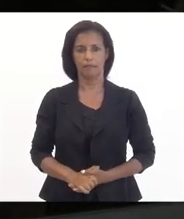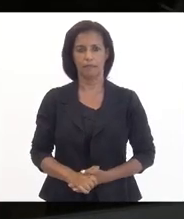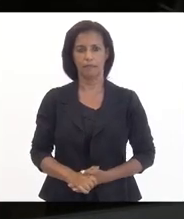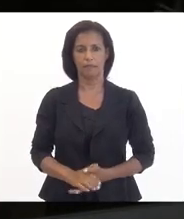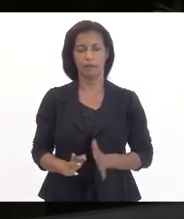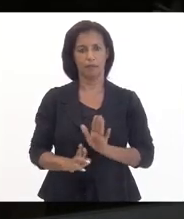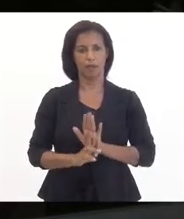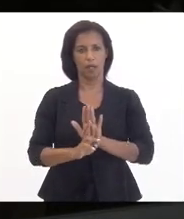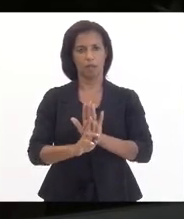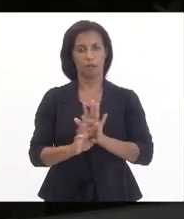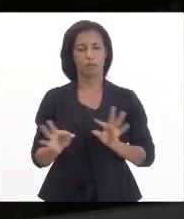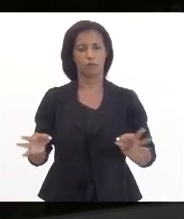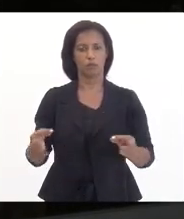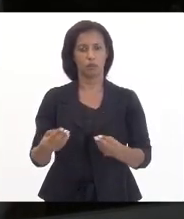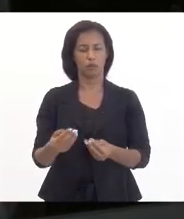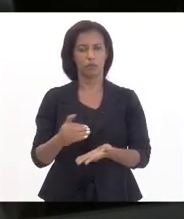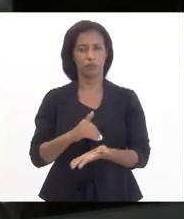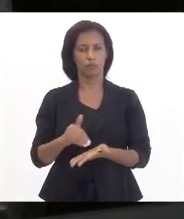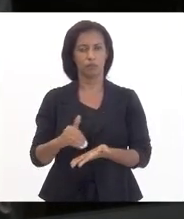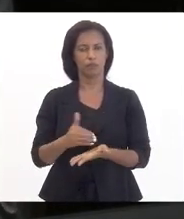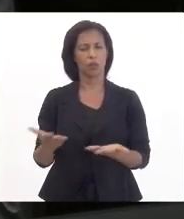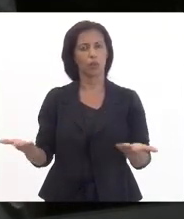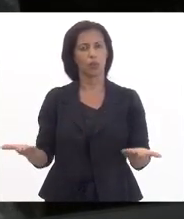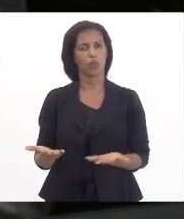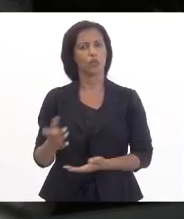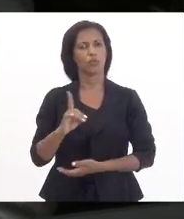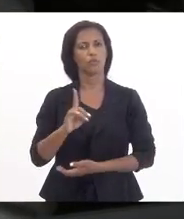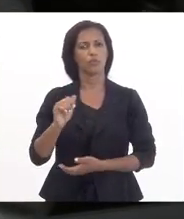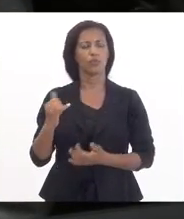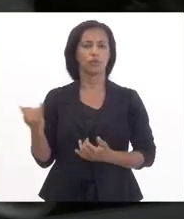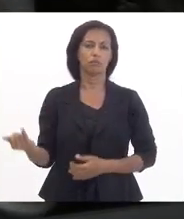apresentando os demais secretários. Hoje é um dia importante.